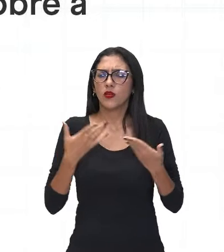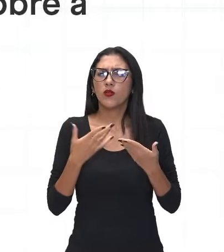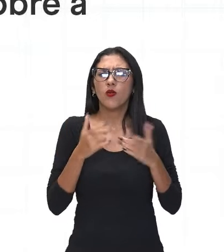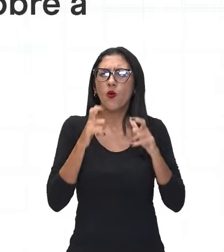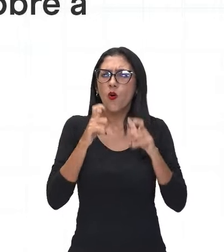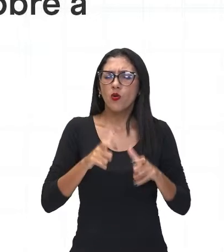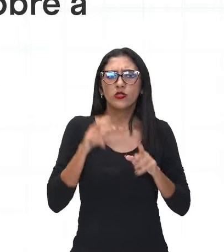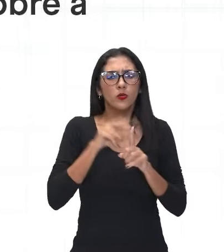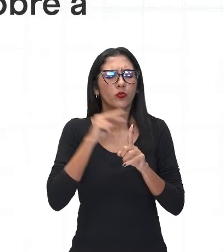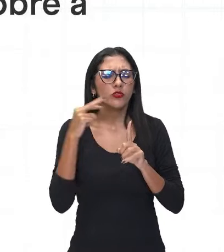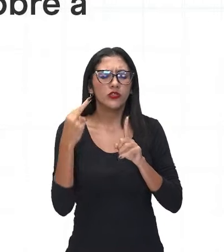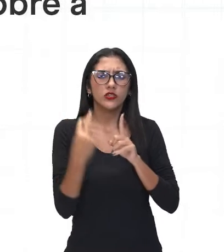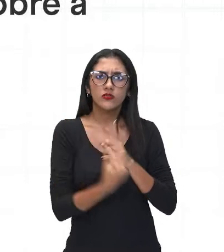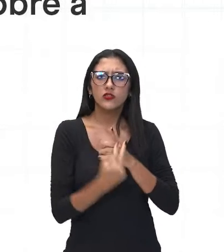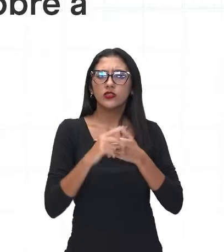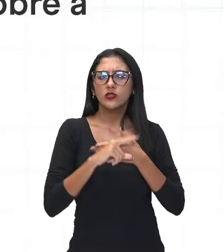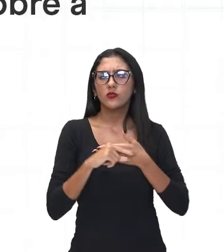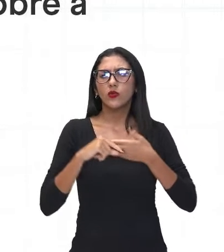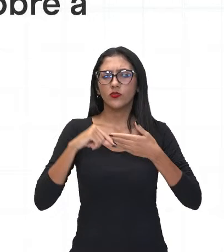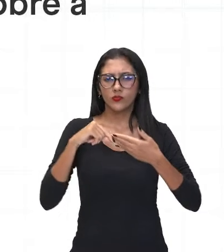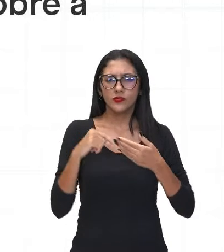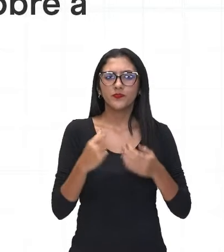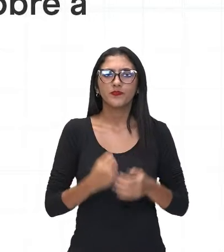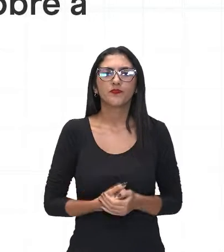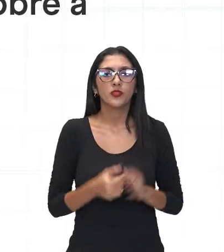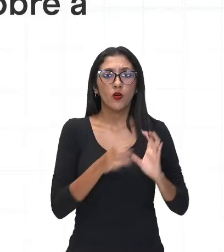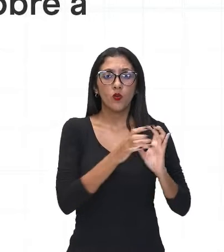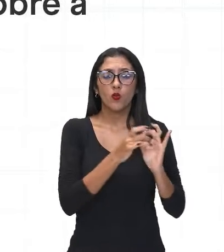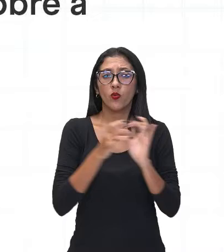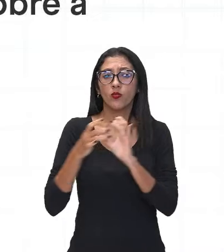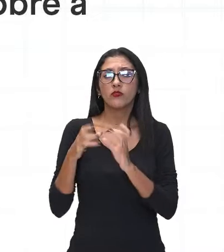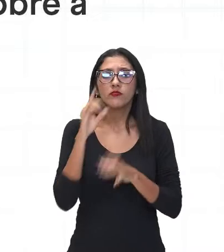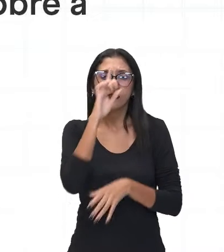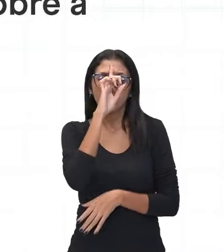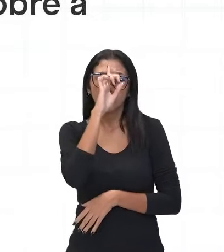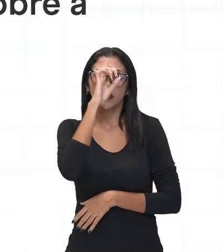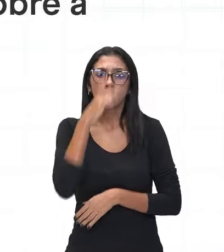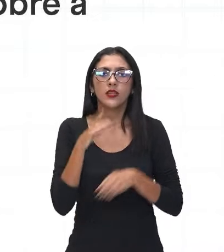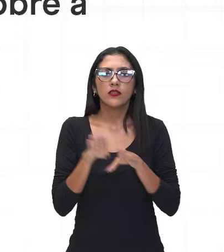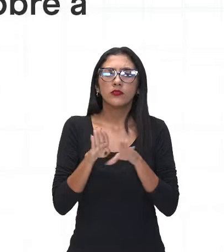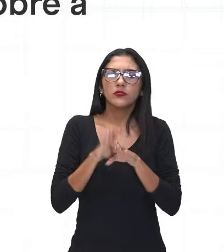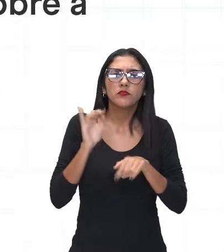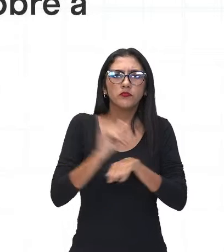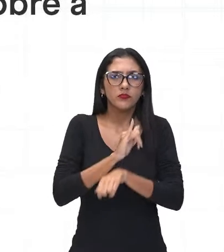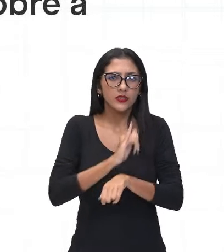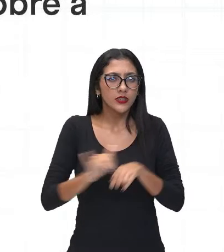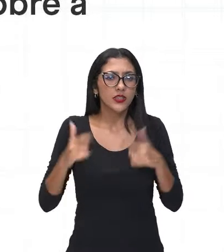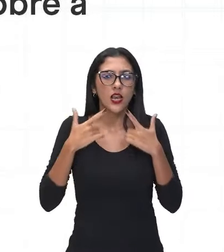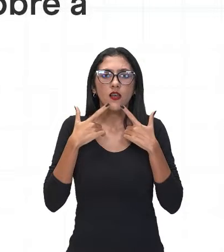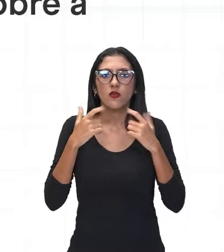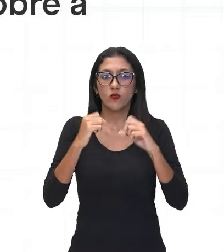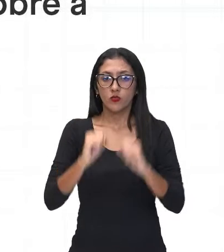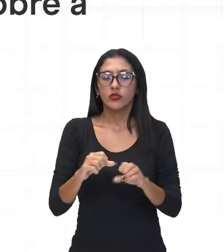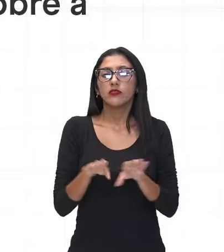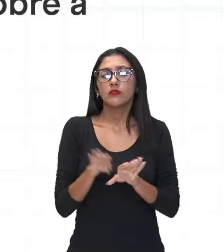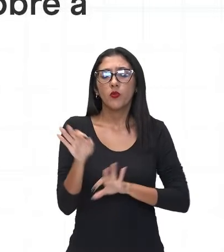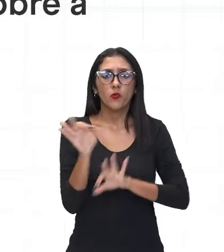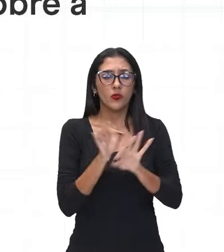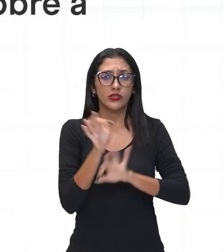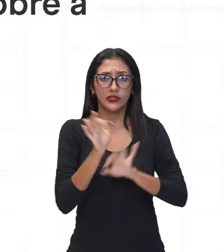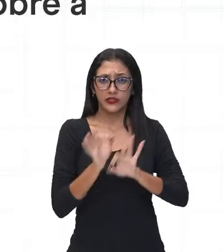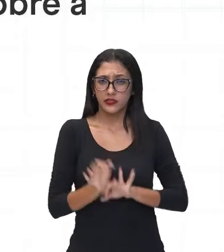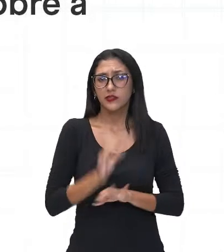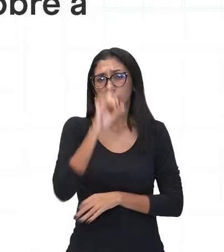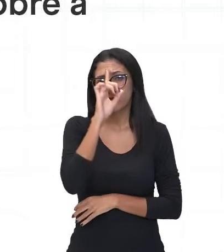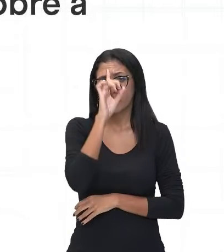sobre a questão controversa, conexão entre as ideias, recursos linguísticos e